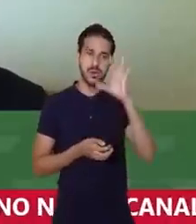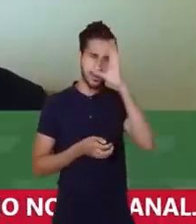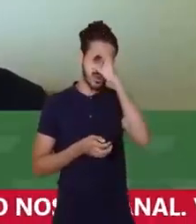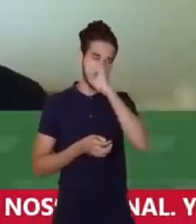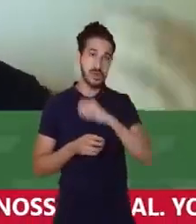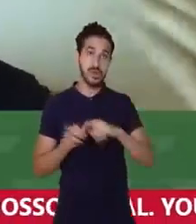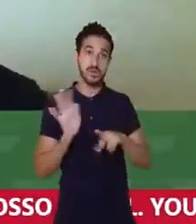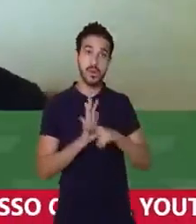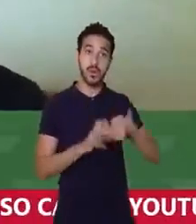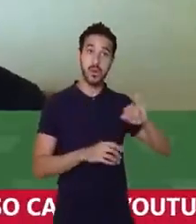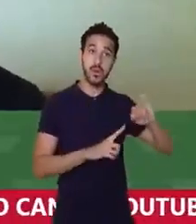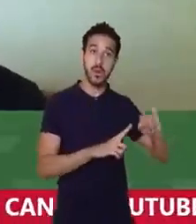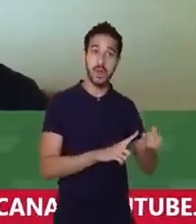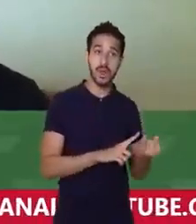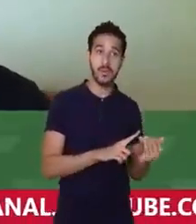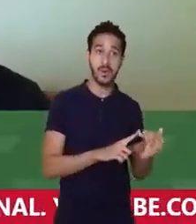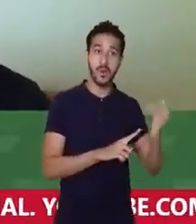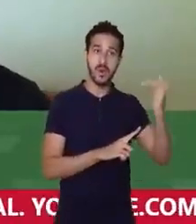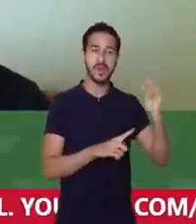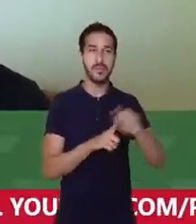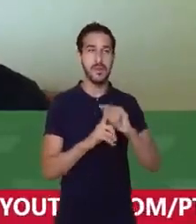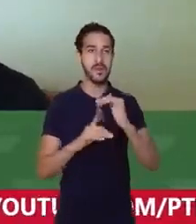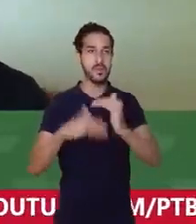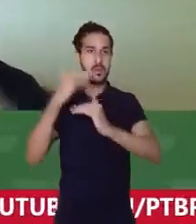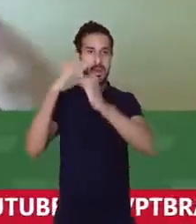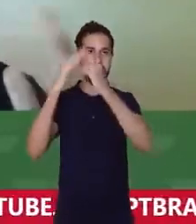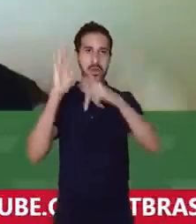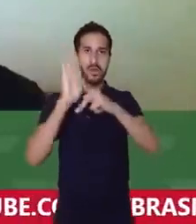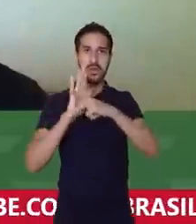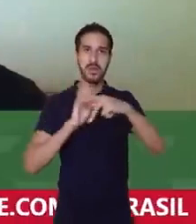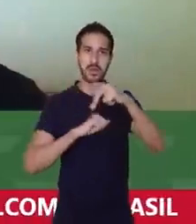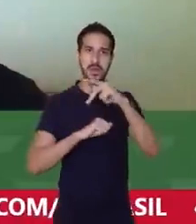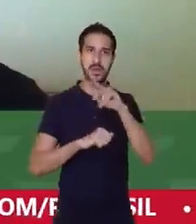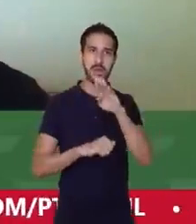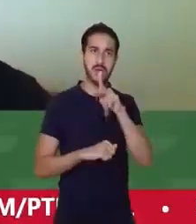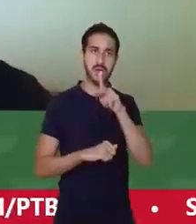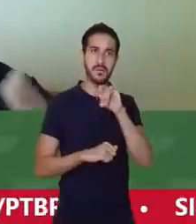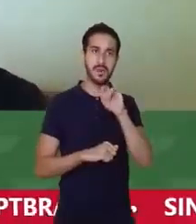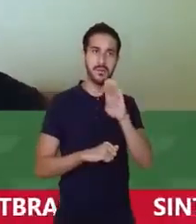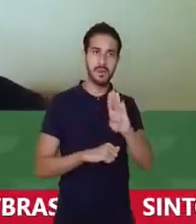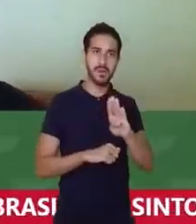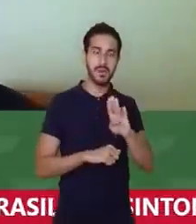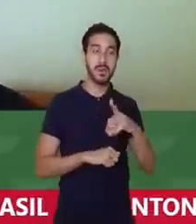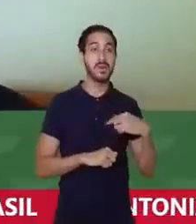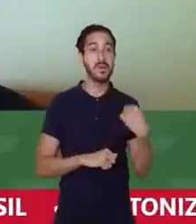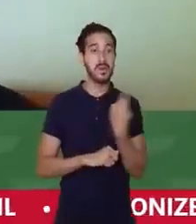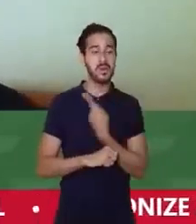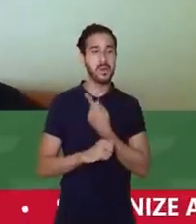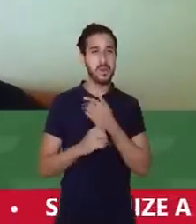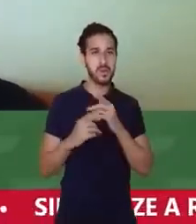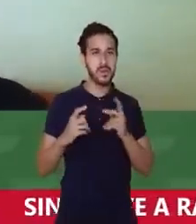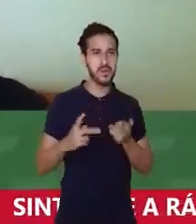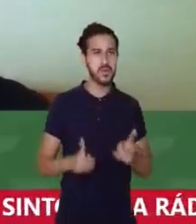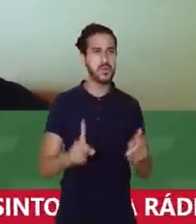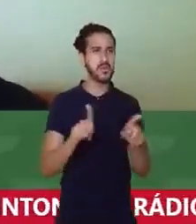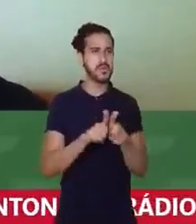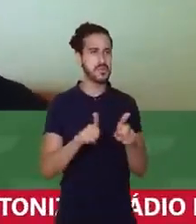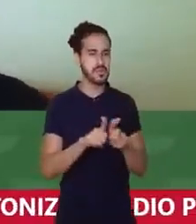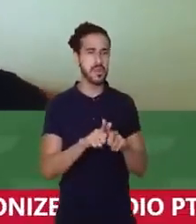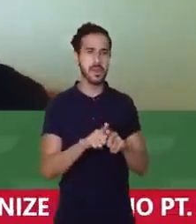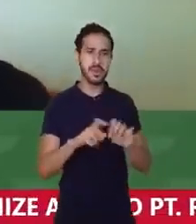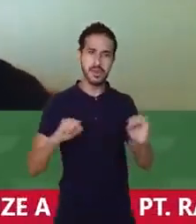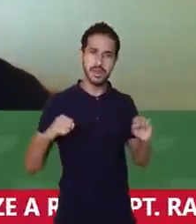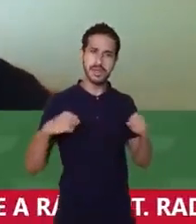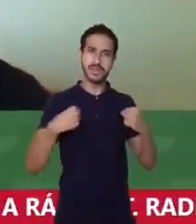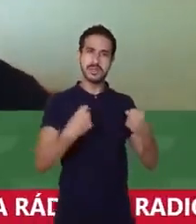considerando tanto a inflação quanto o crescimento do próprio PIB. Nós passamos também a